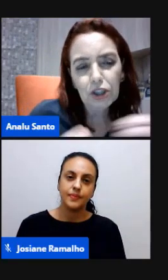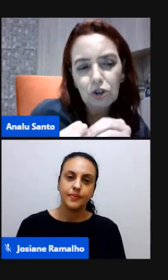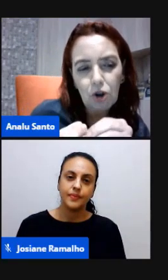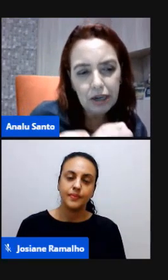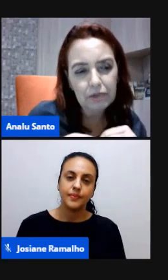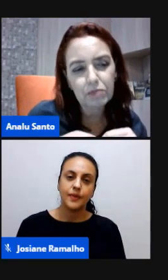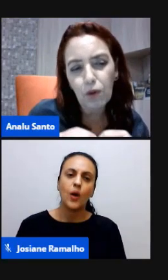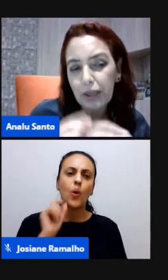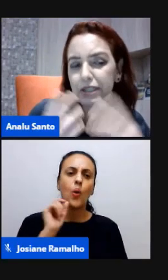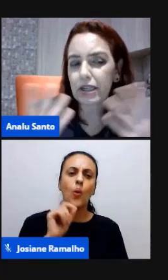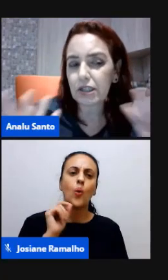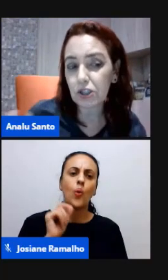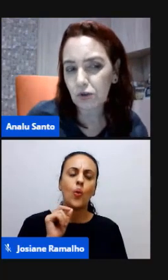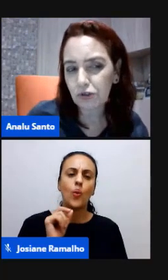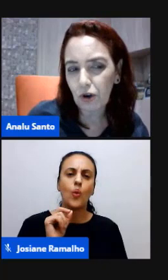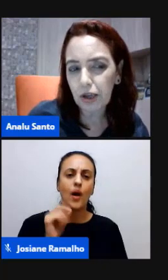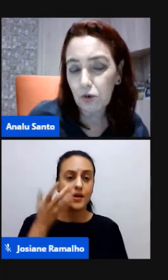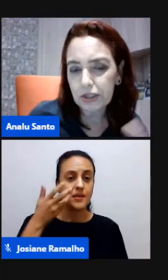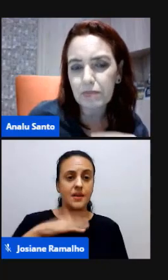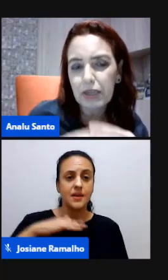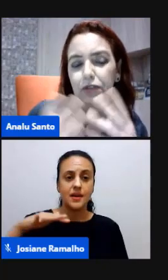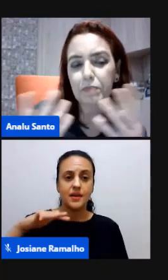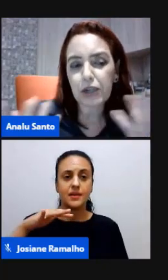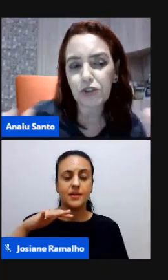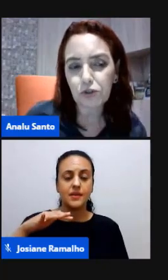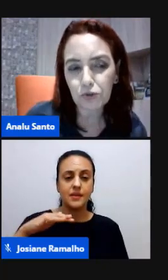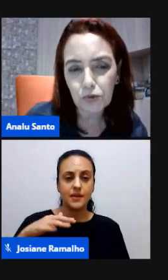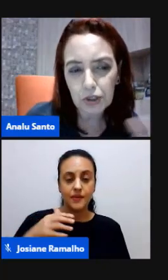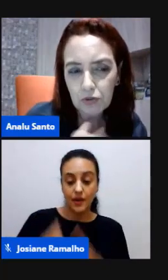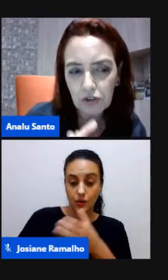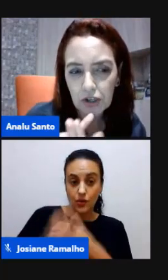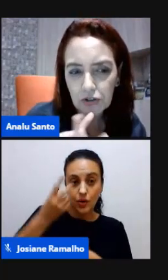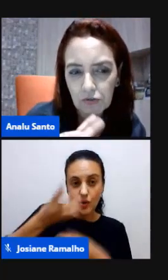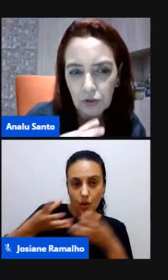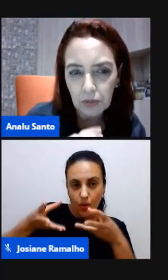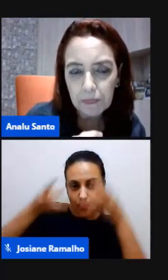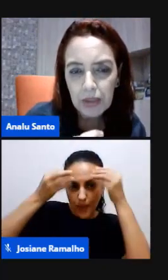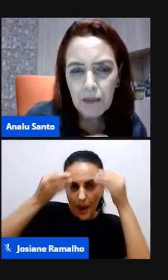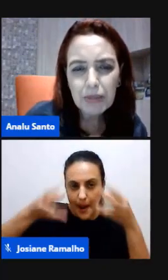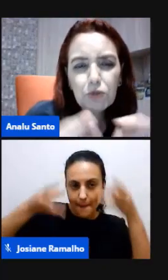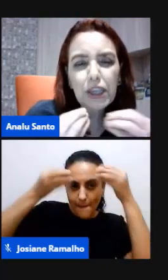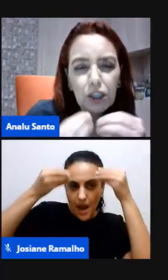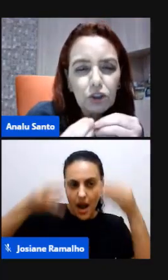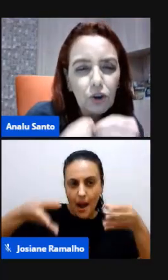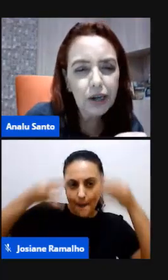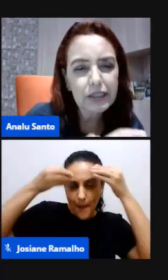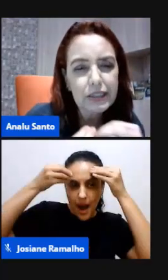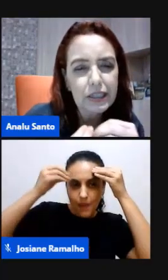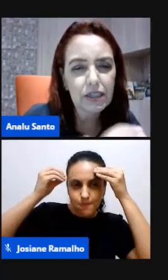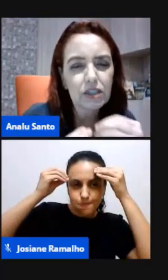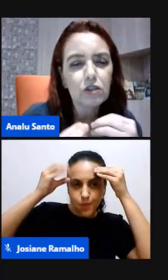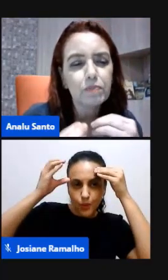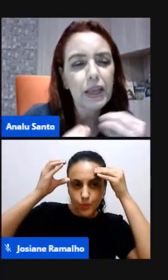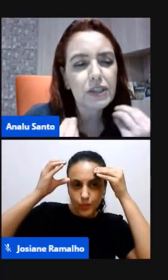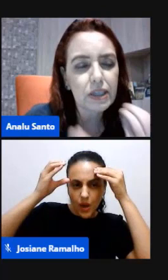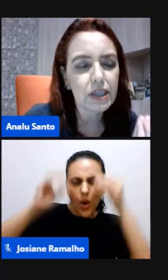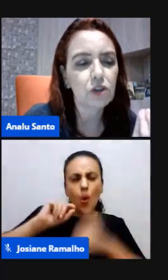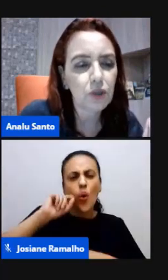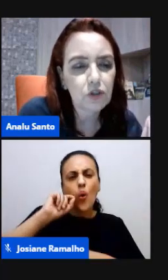O que torna... Bom, as crianças constroem conhecimentos a partir de tudo isso que a gente viu, né? Mas o que torna as